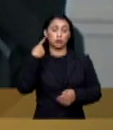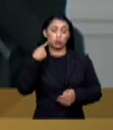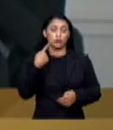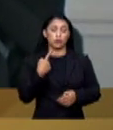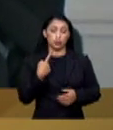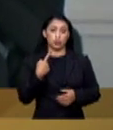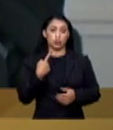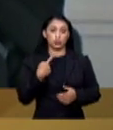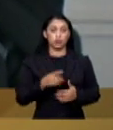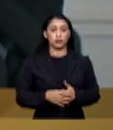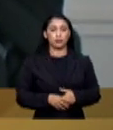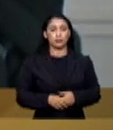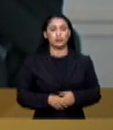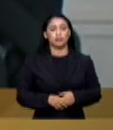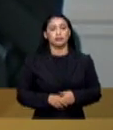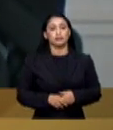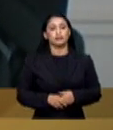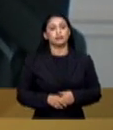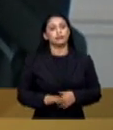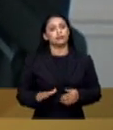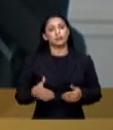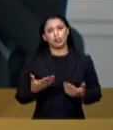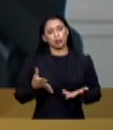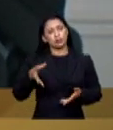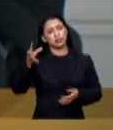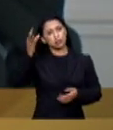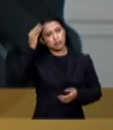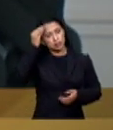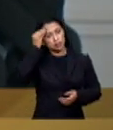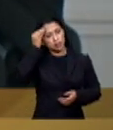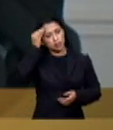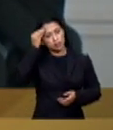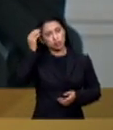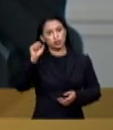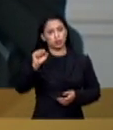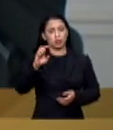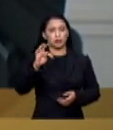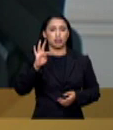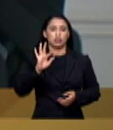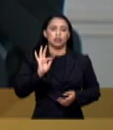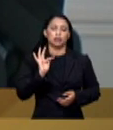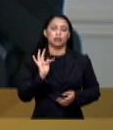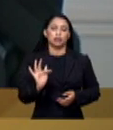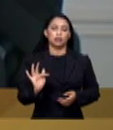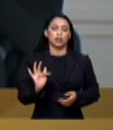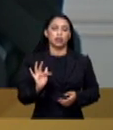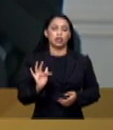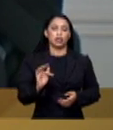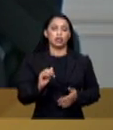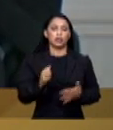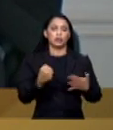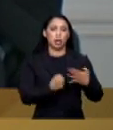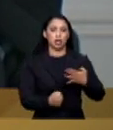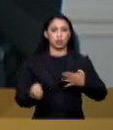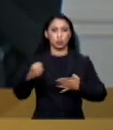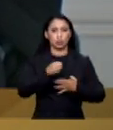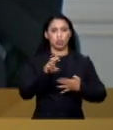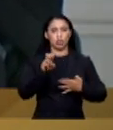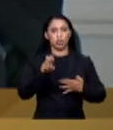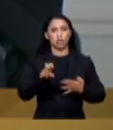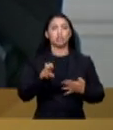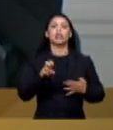foi, vem sendo entendido tanto pelo Supremo Tribunal Federal, a súmula 512 do